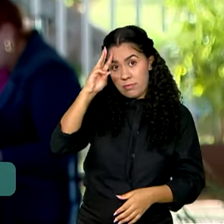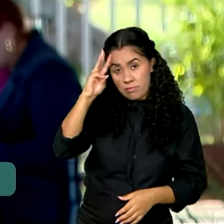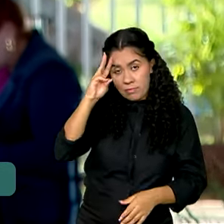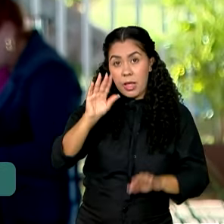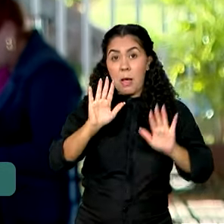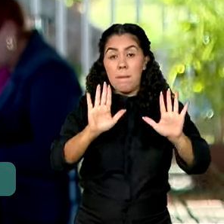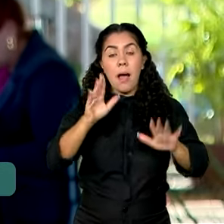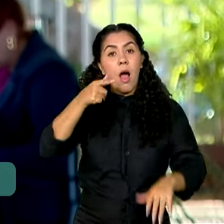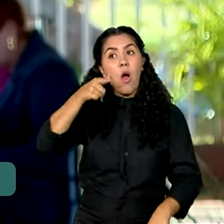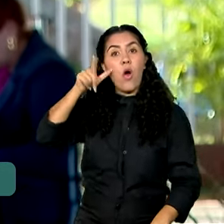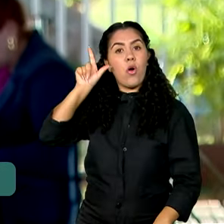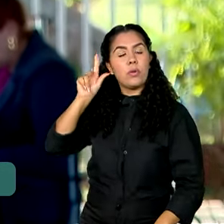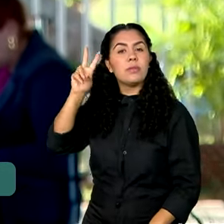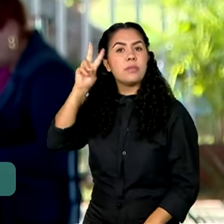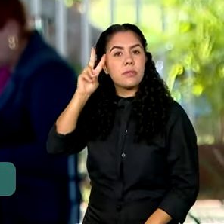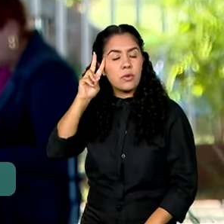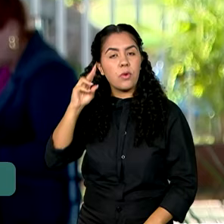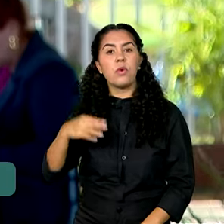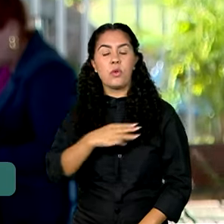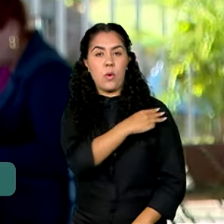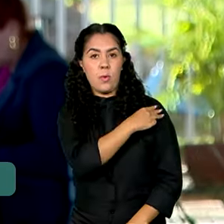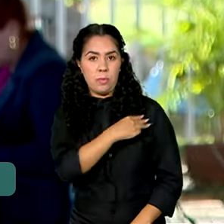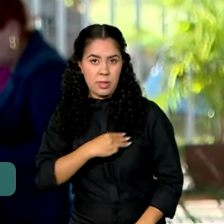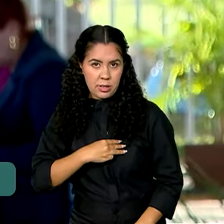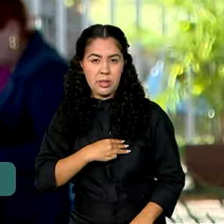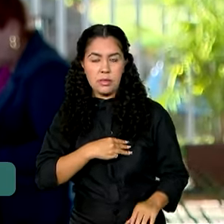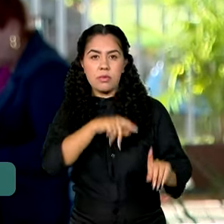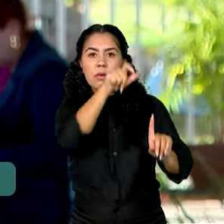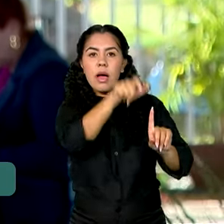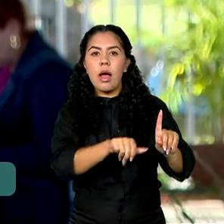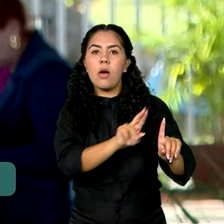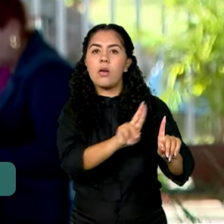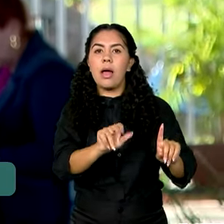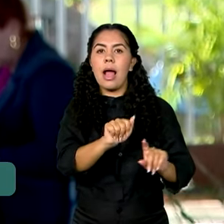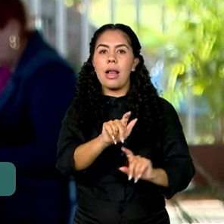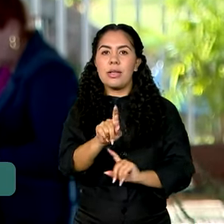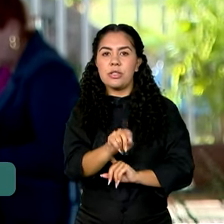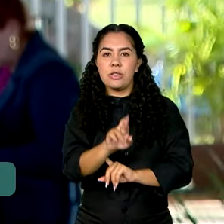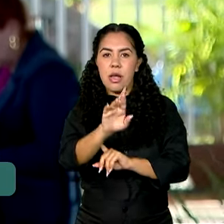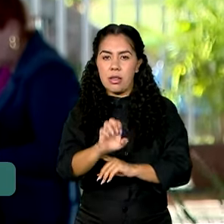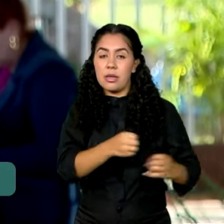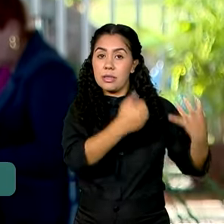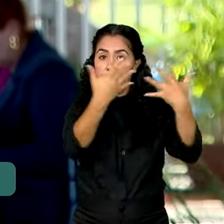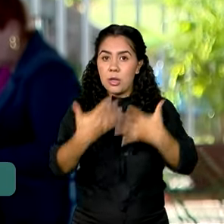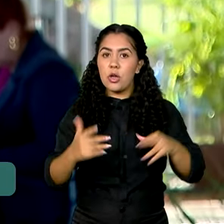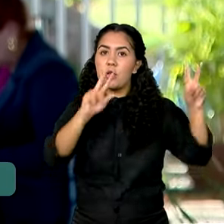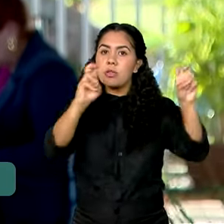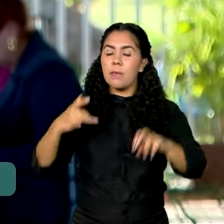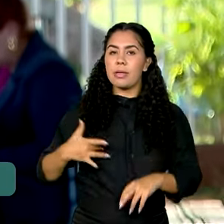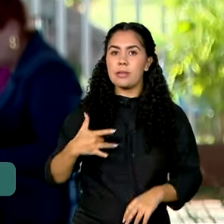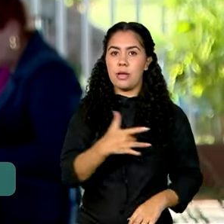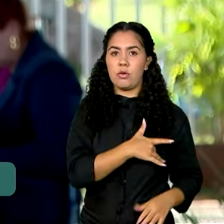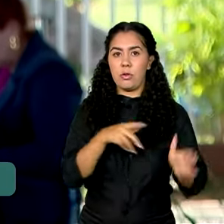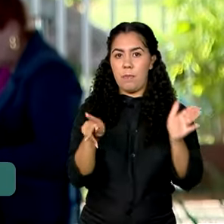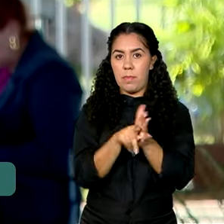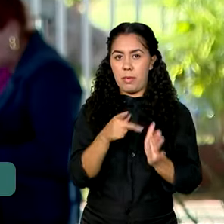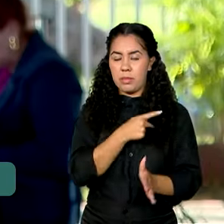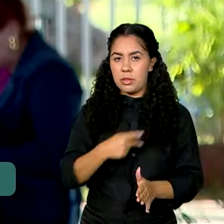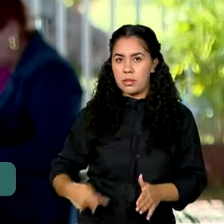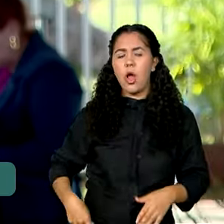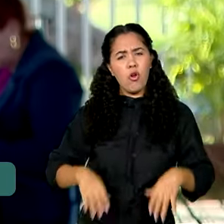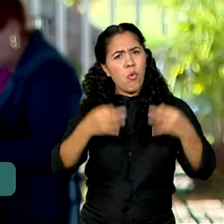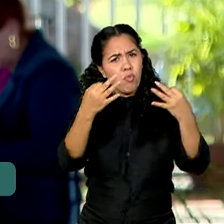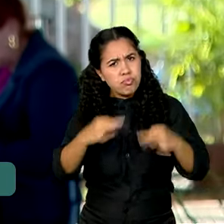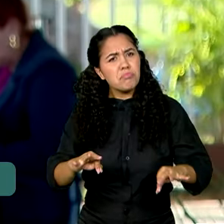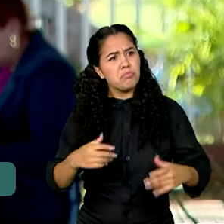nesta segunda-feira, o ministro das Relações Institucionais, Alexandre Padilha, ele comentou sobre a saúde do presidente Lula. Ele afirmou que o presidente está bem,